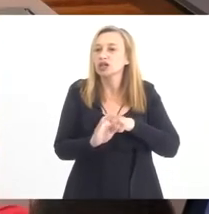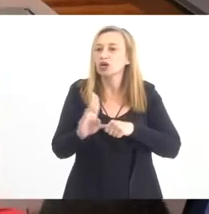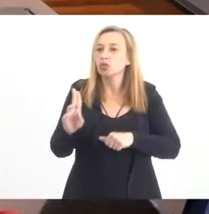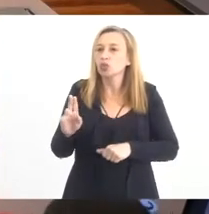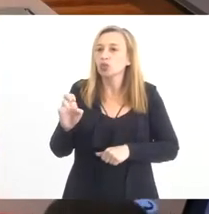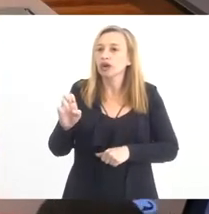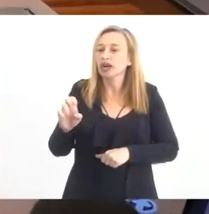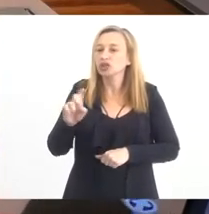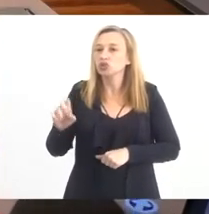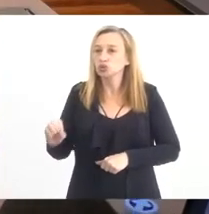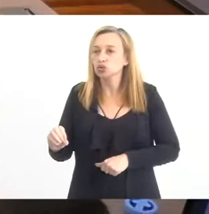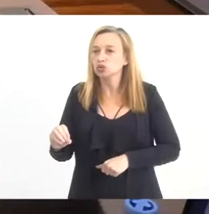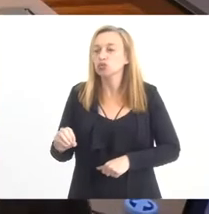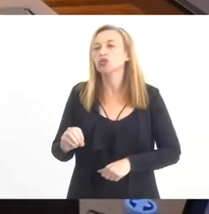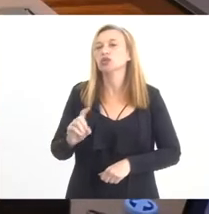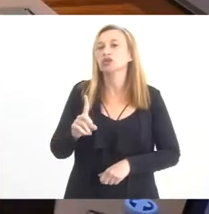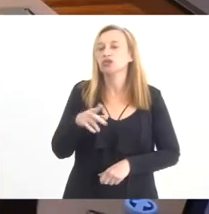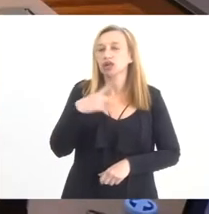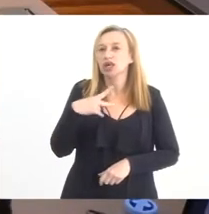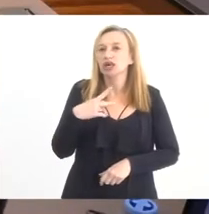falaram.